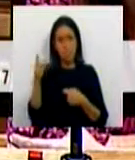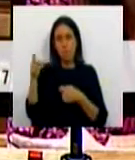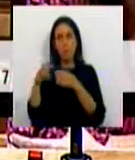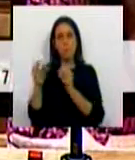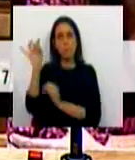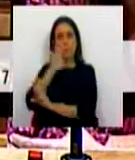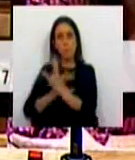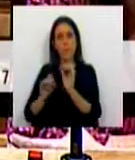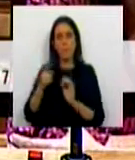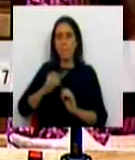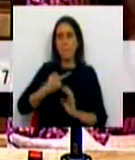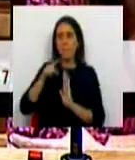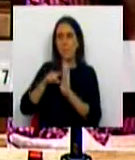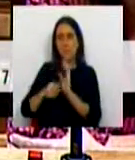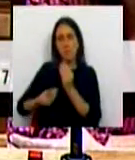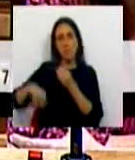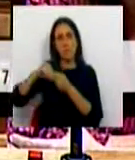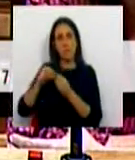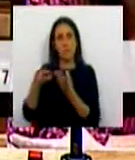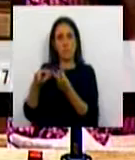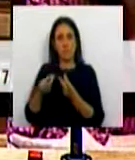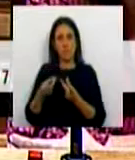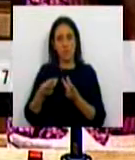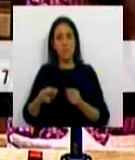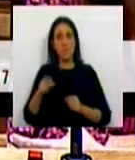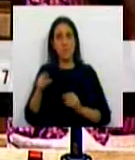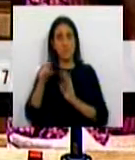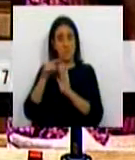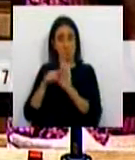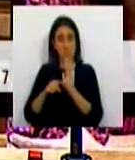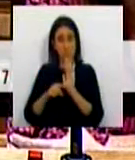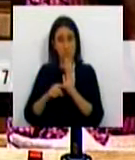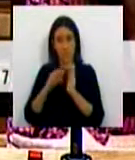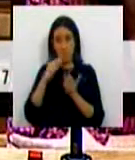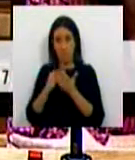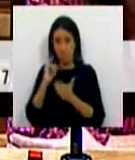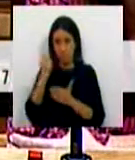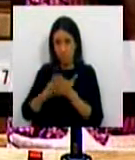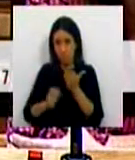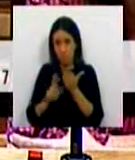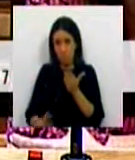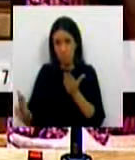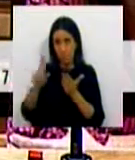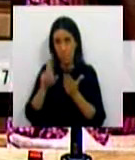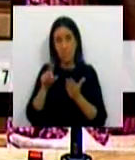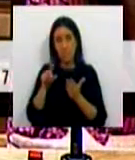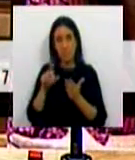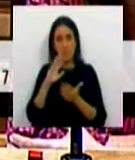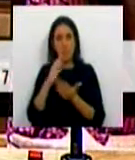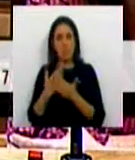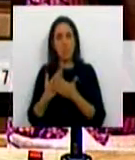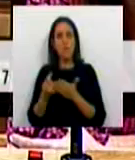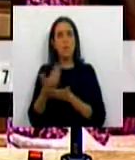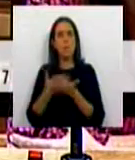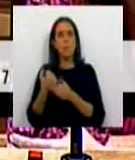medidas orçamentais adicionais. Se estas medidas tomassem a forma de um aumento de imposto, este reduziria a